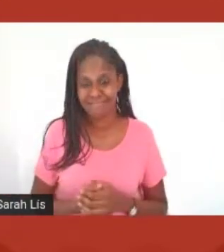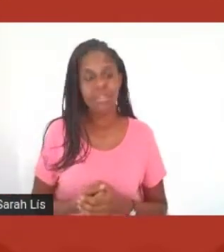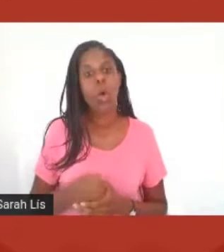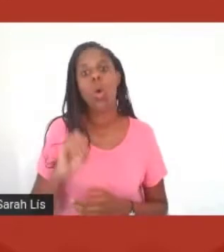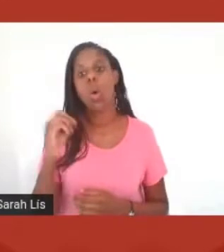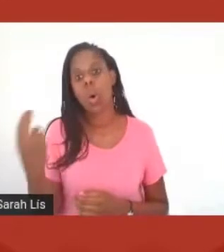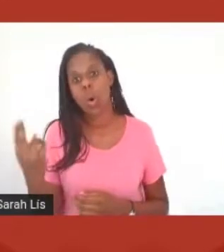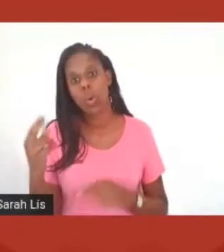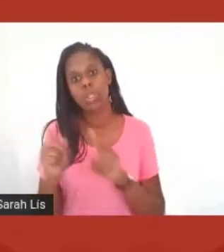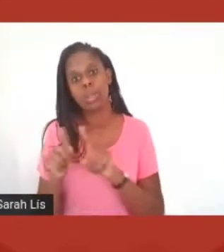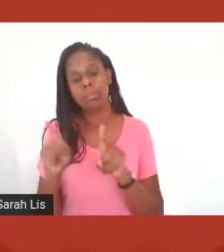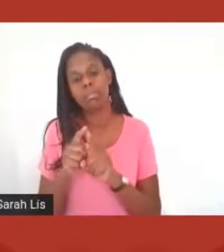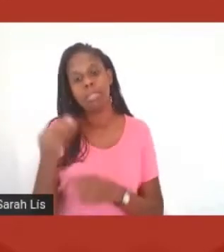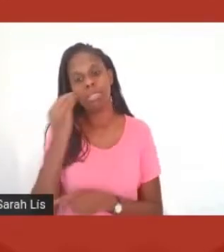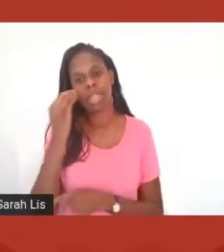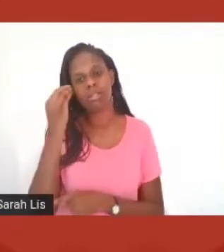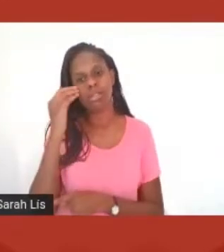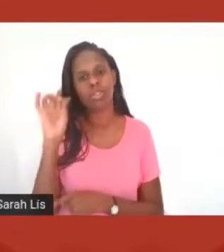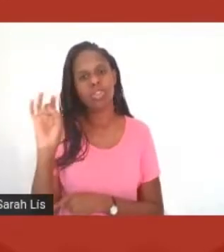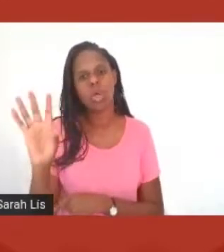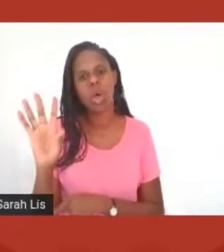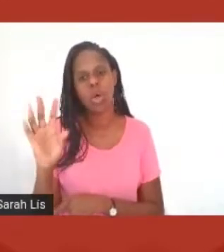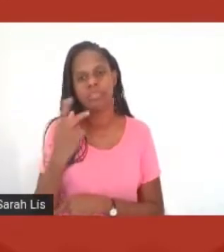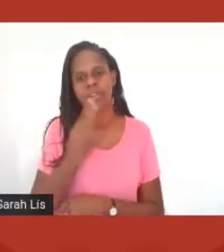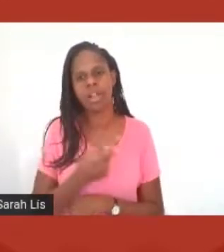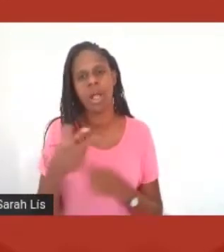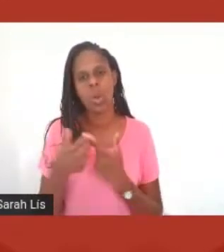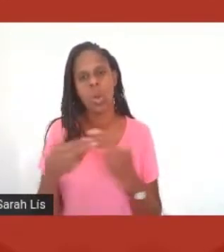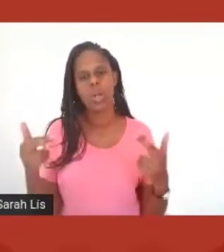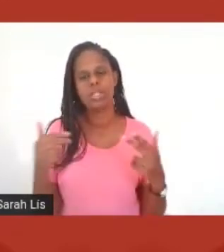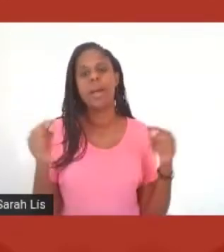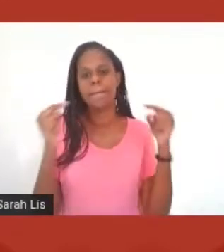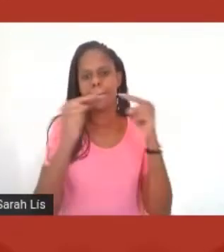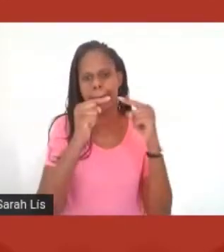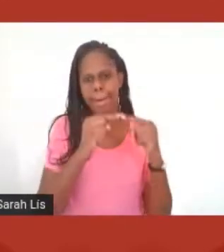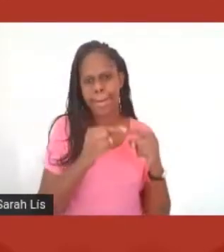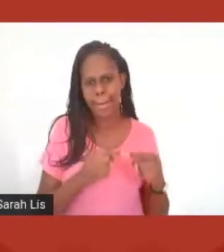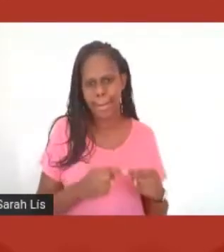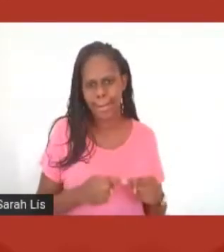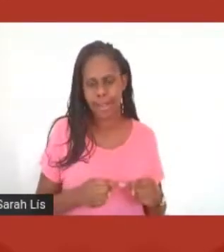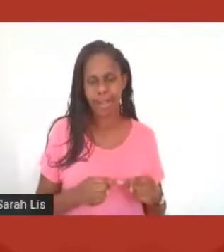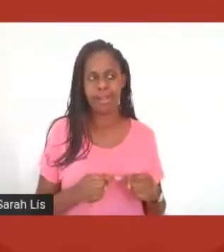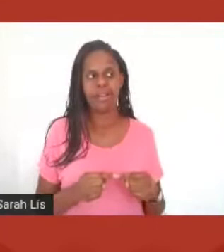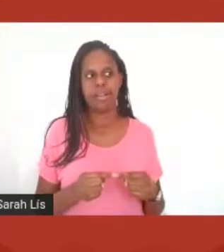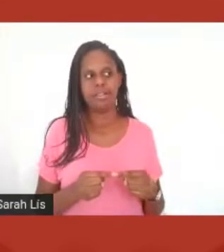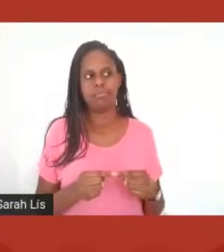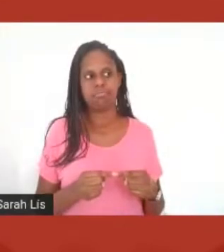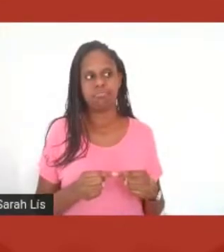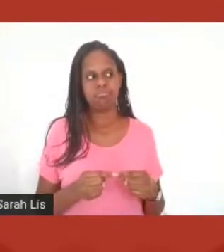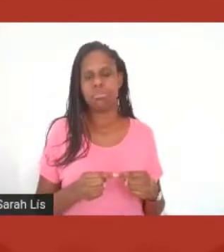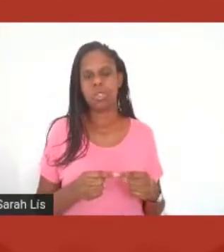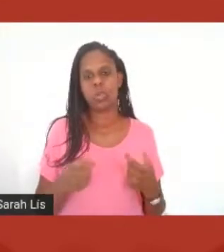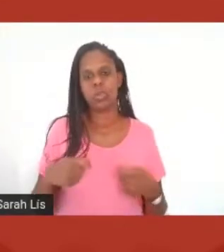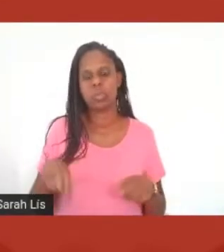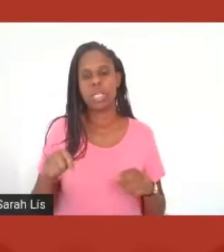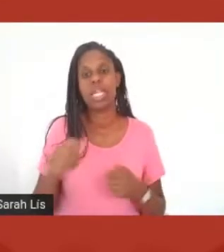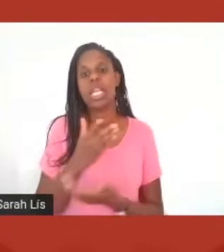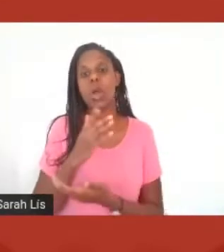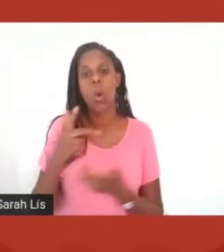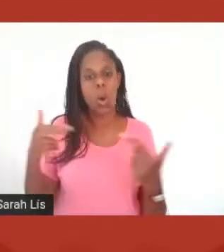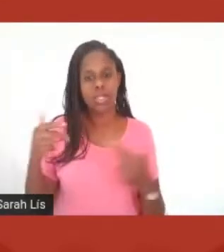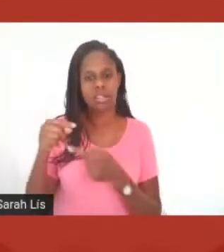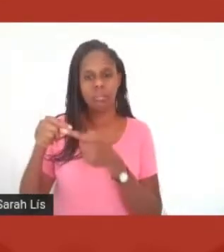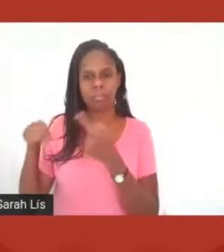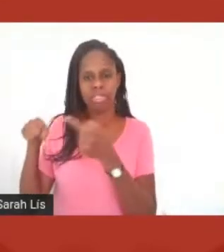gente tenta só falar coisas coerentes mesmo, sem verificar coisas sem sentido. O que